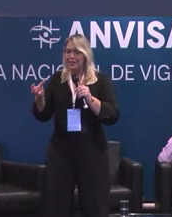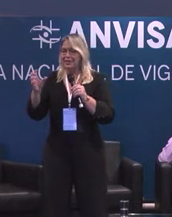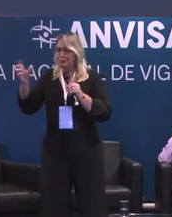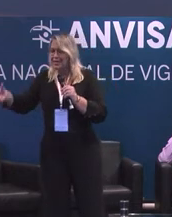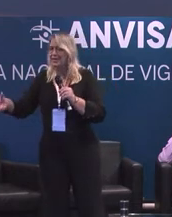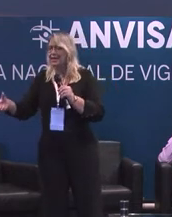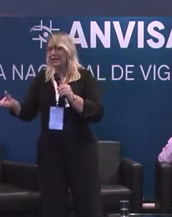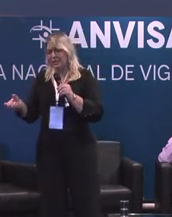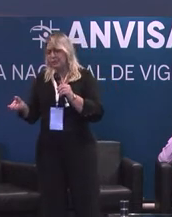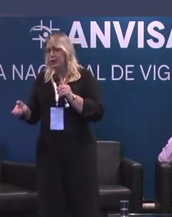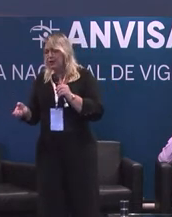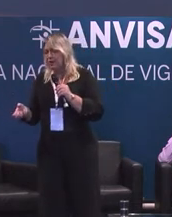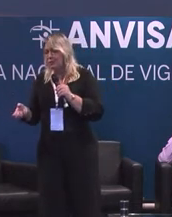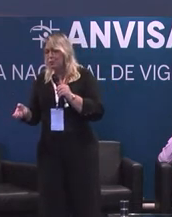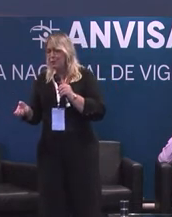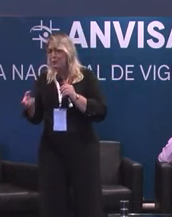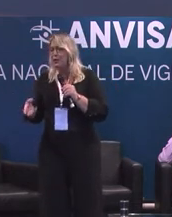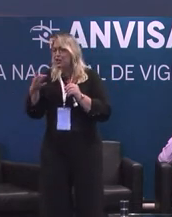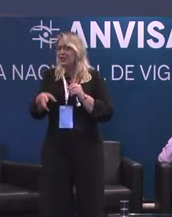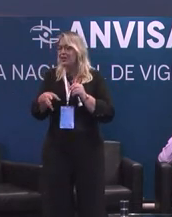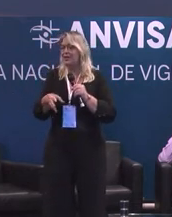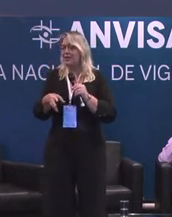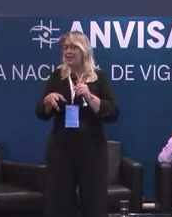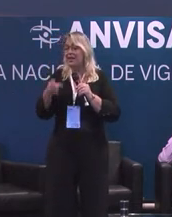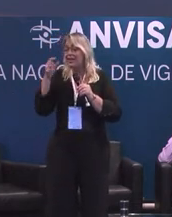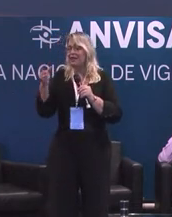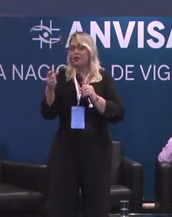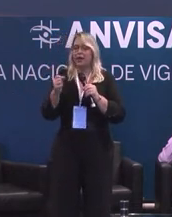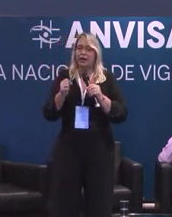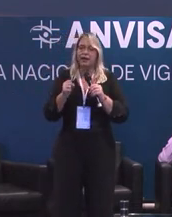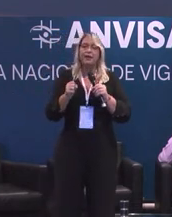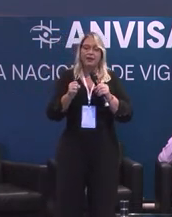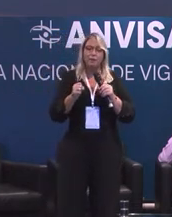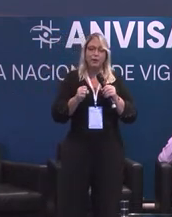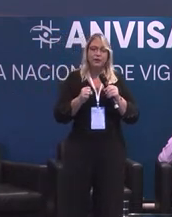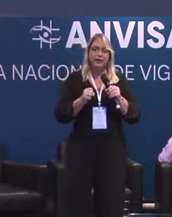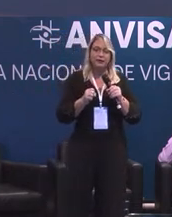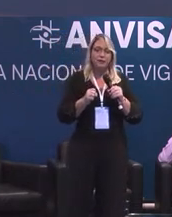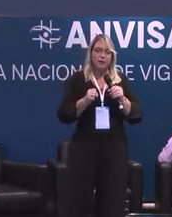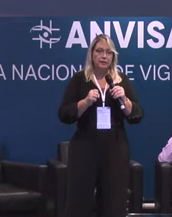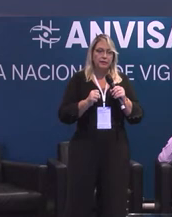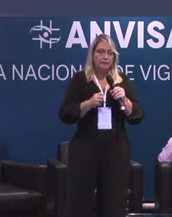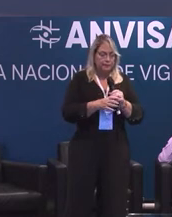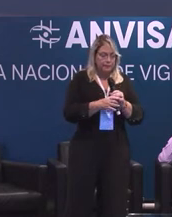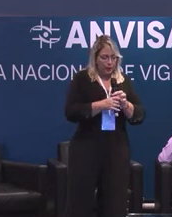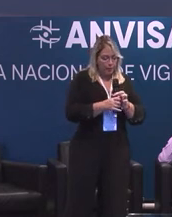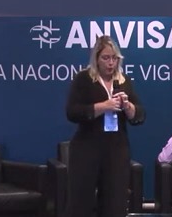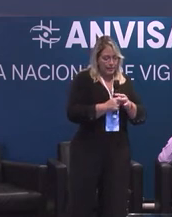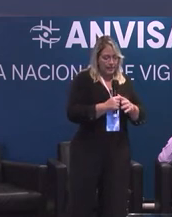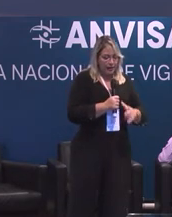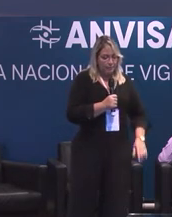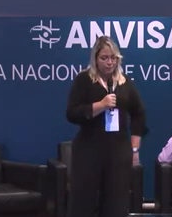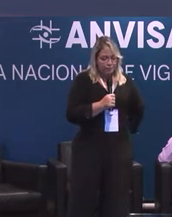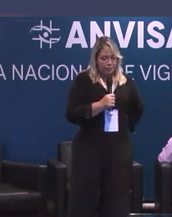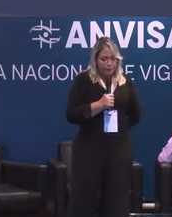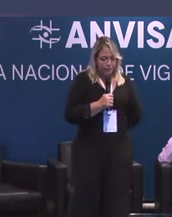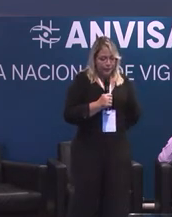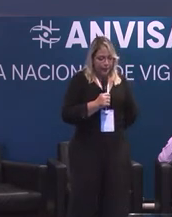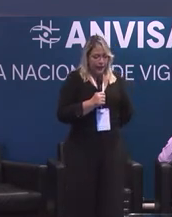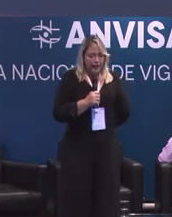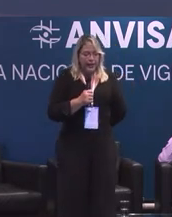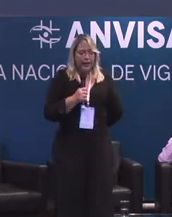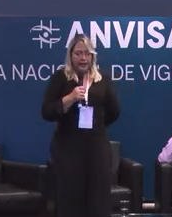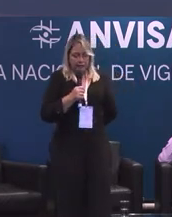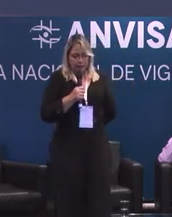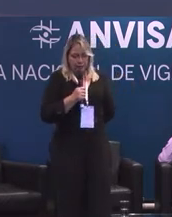programáticas baseadas nas prioridades, porque, primeiro, a gente tem que entender e identificar que prioridades são essas. Pode passar.